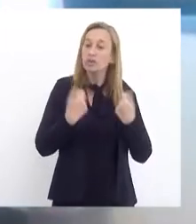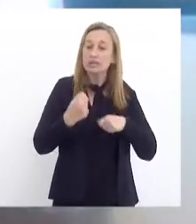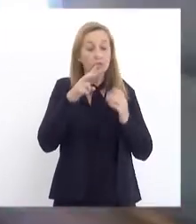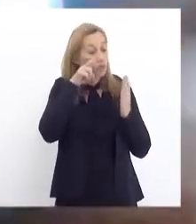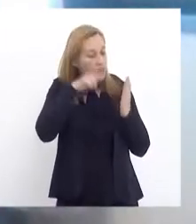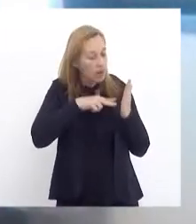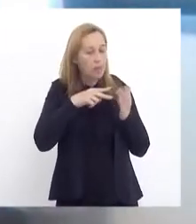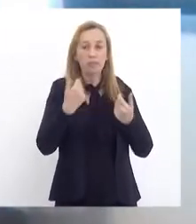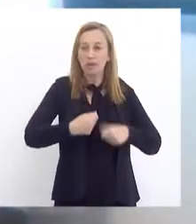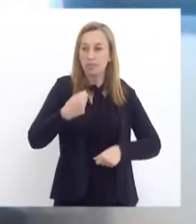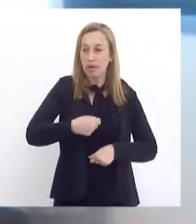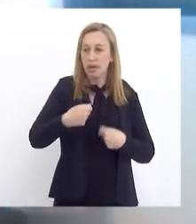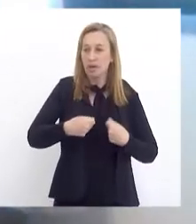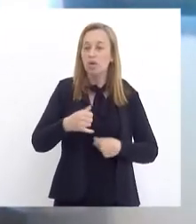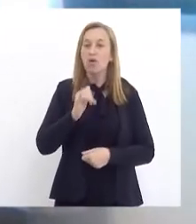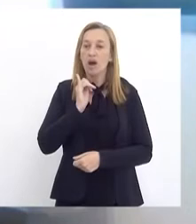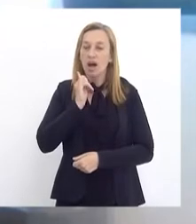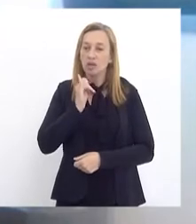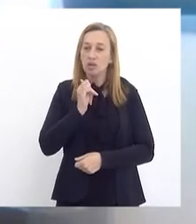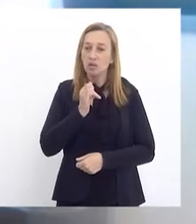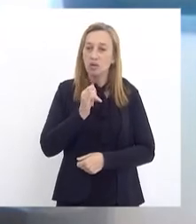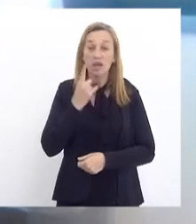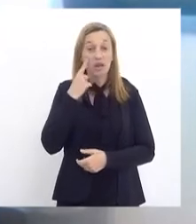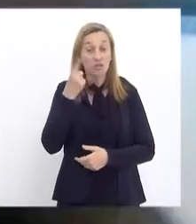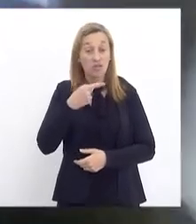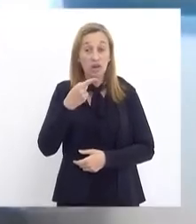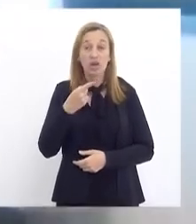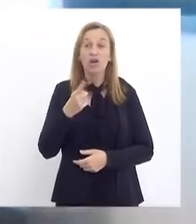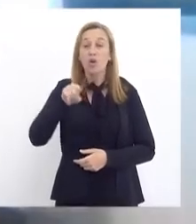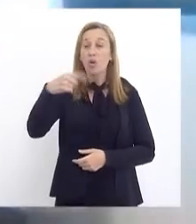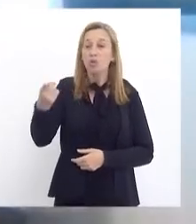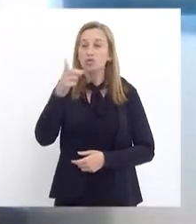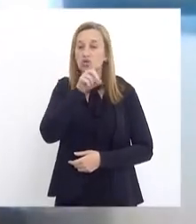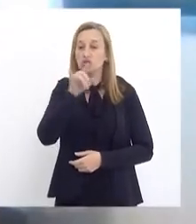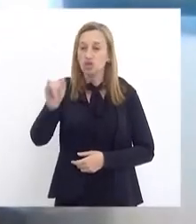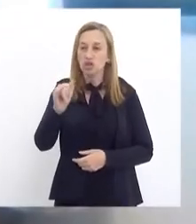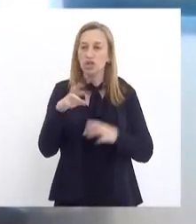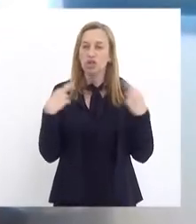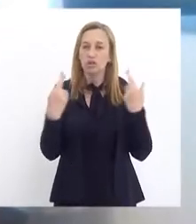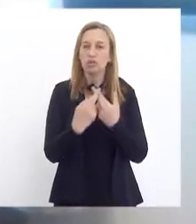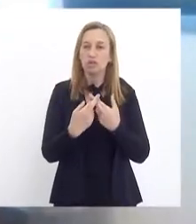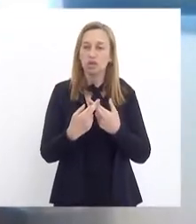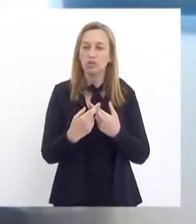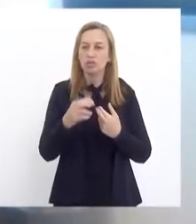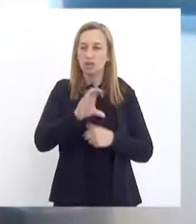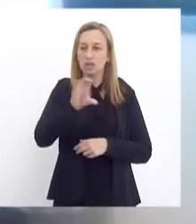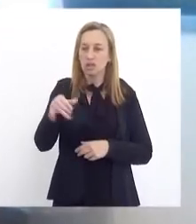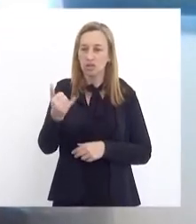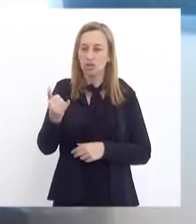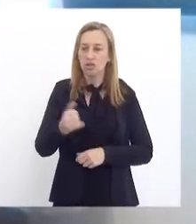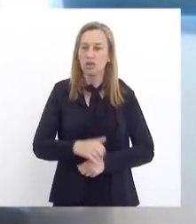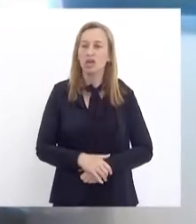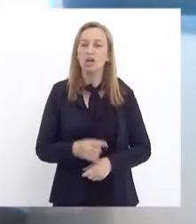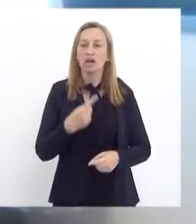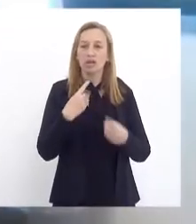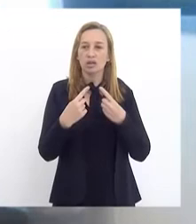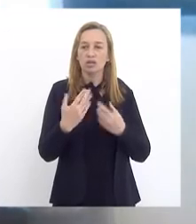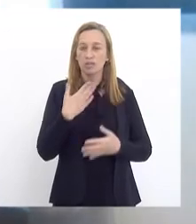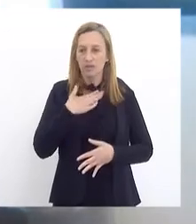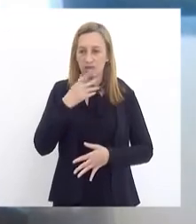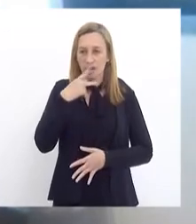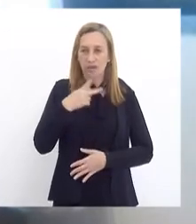esse relatório e deliberar, inclusive, a data da audiência na próxima reunião da CCJ. Então, eram essas as minhas